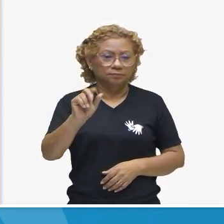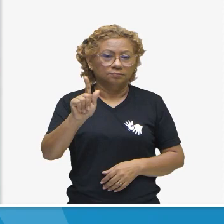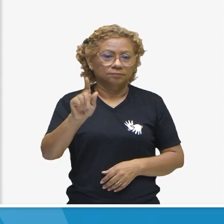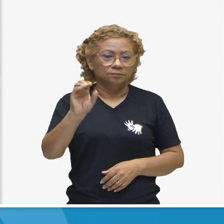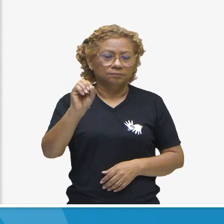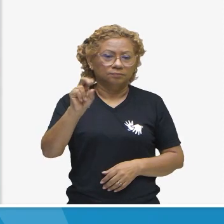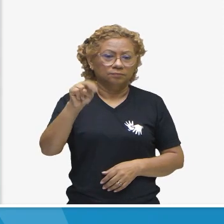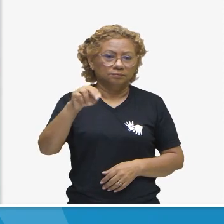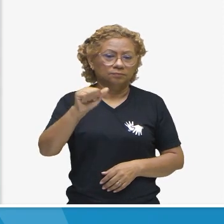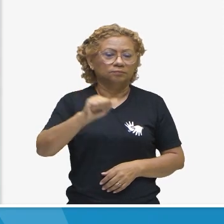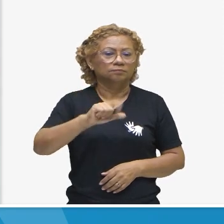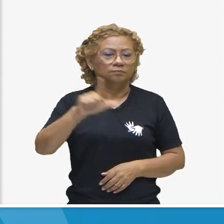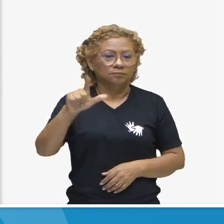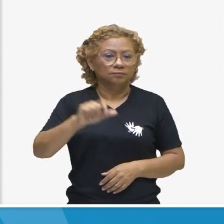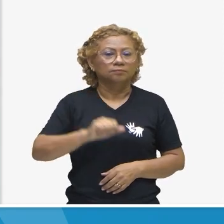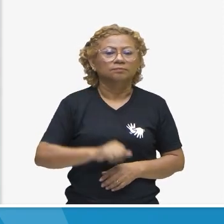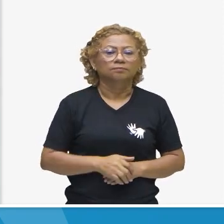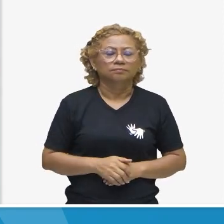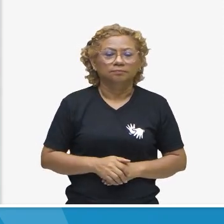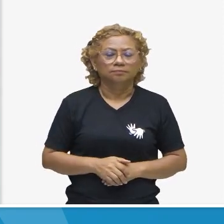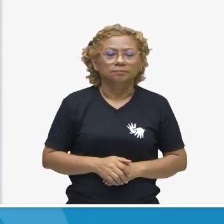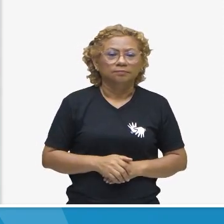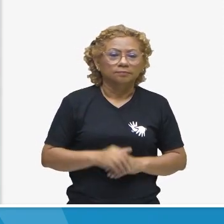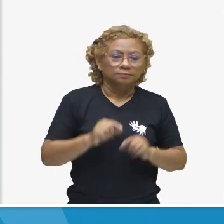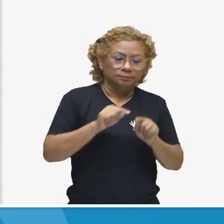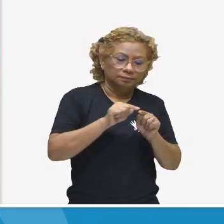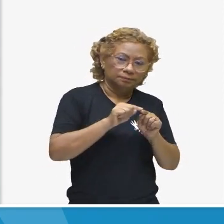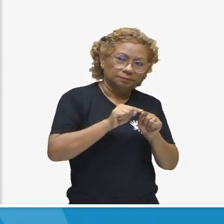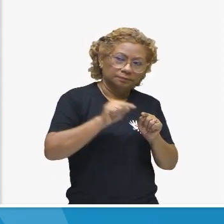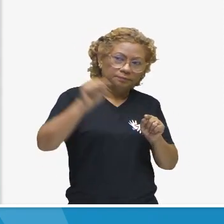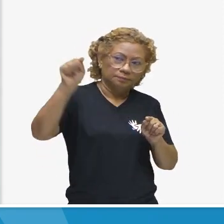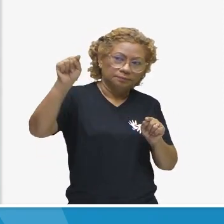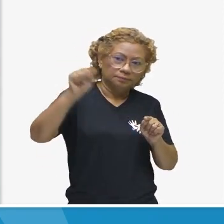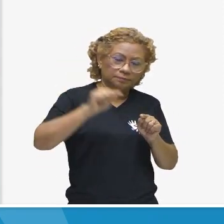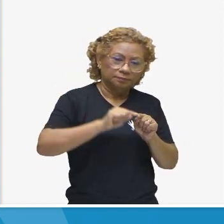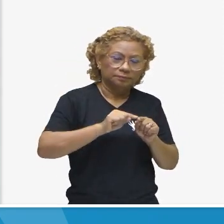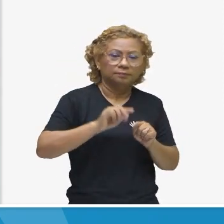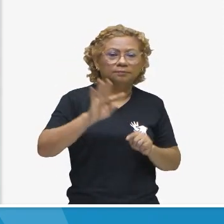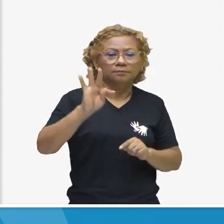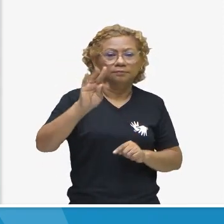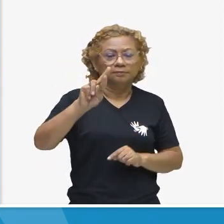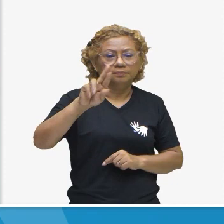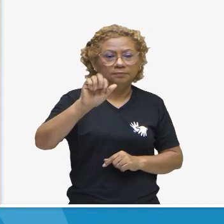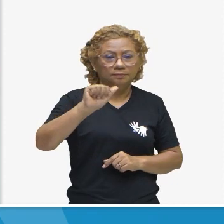bastante sobre projeção ortogonal. A projeção ortogonal da